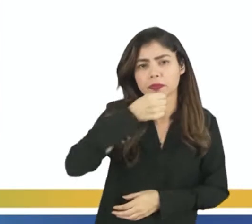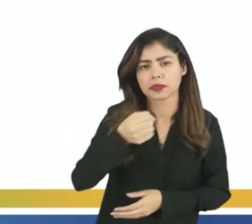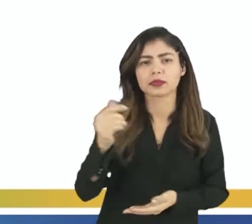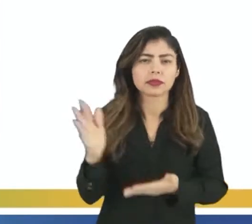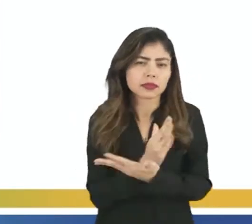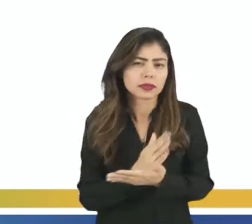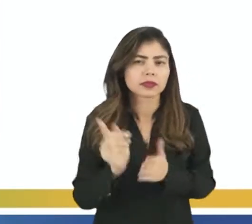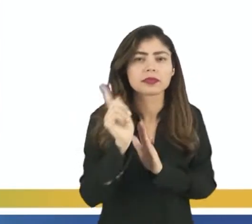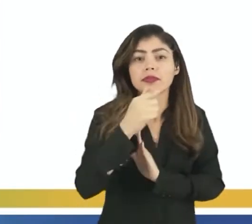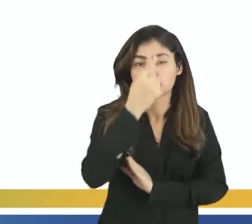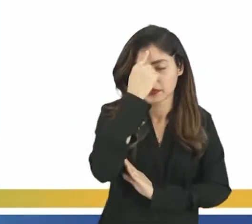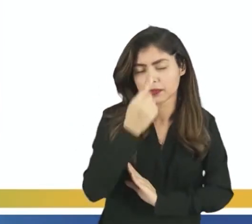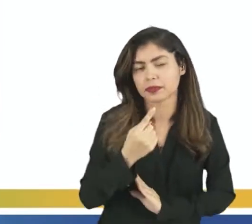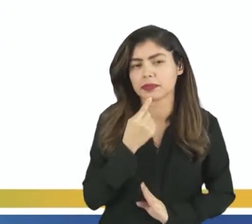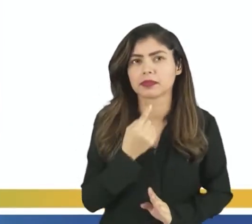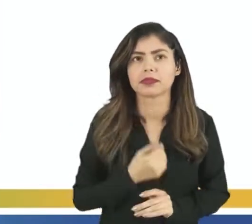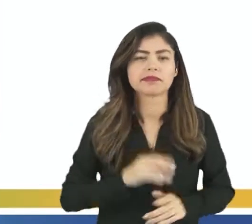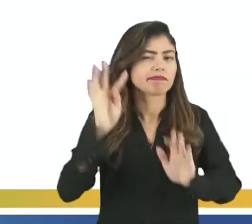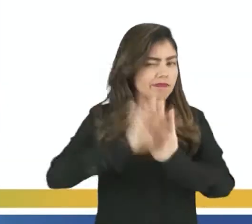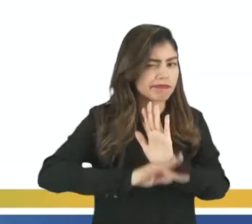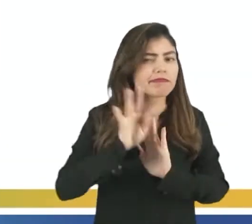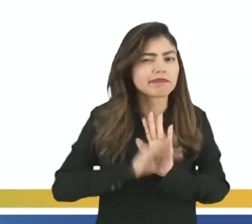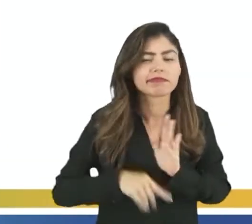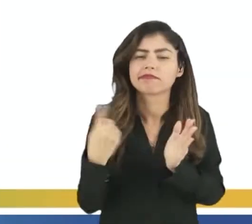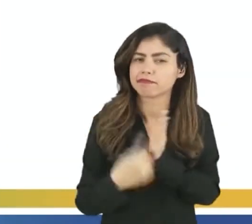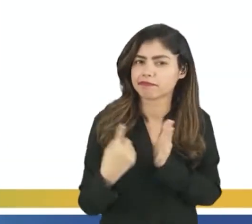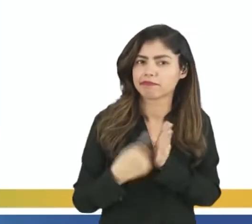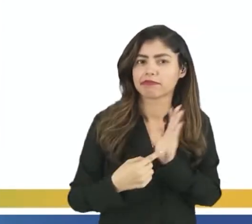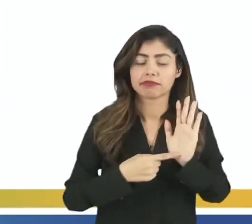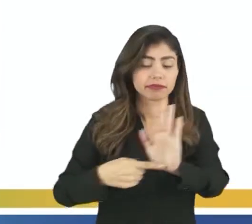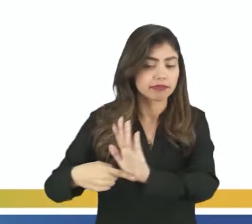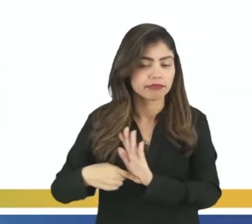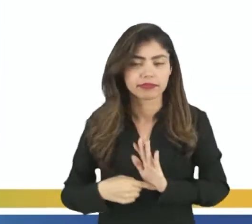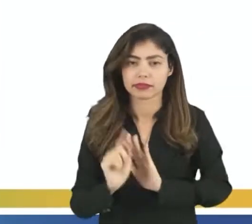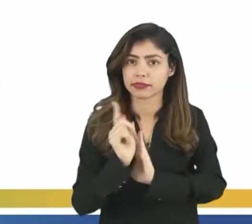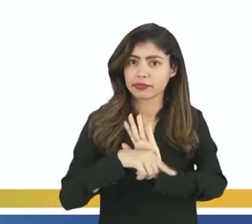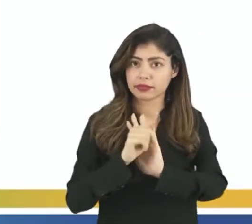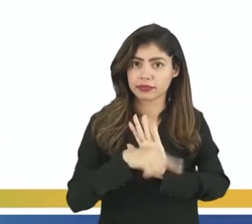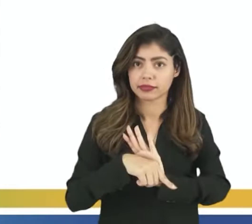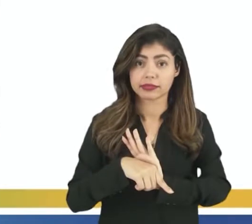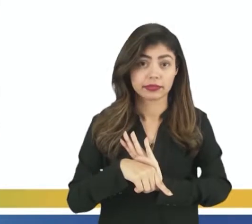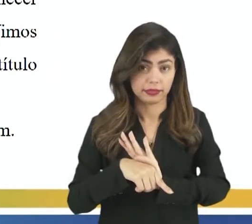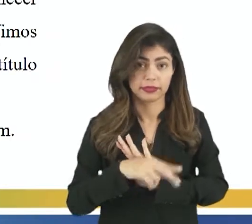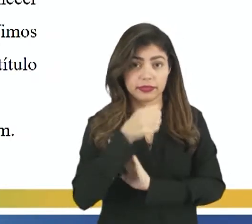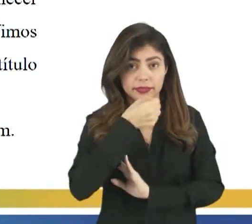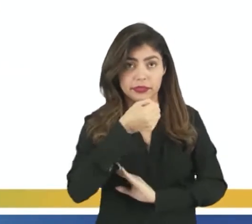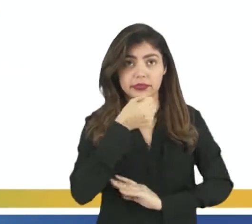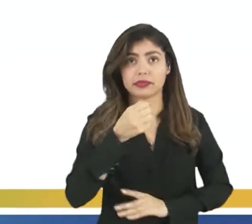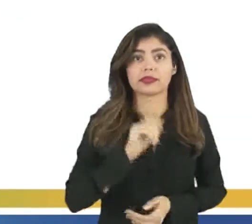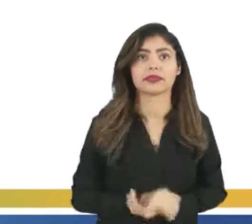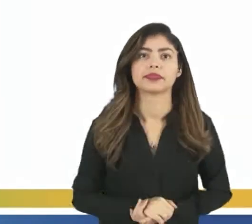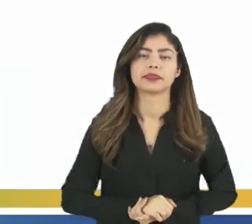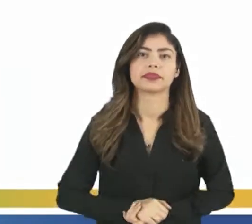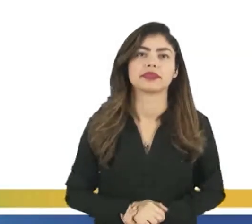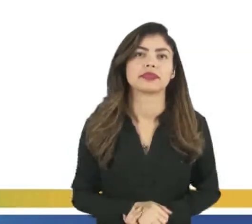com algumas imagens, com textos marcados representando o gênero textual reportagem.